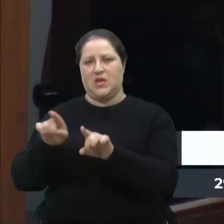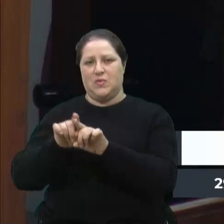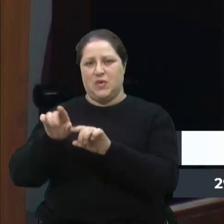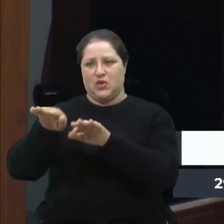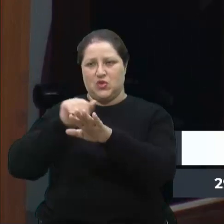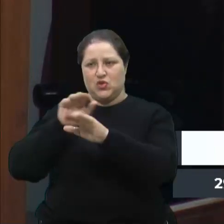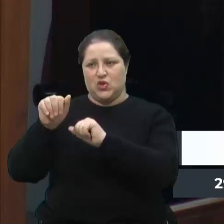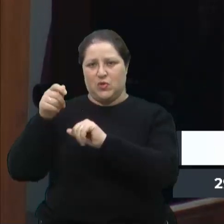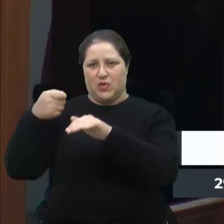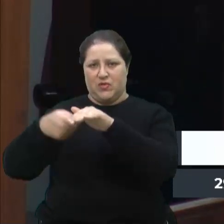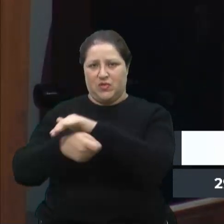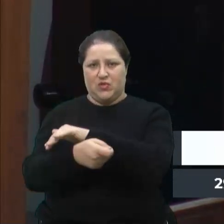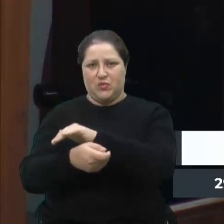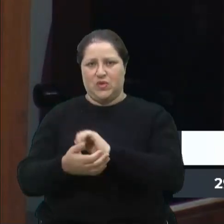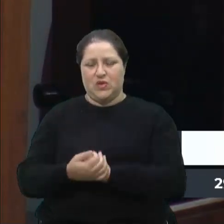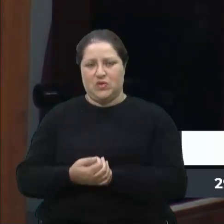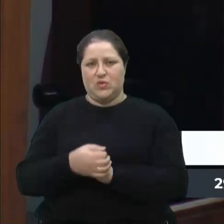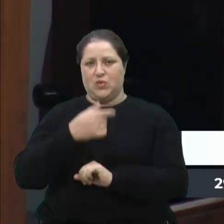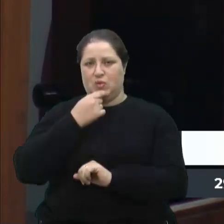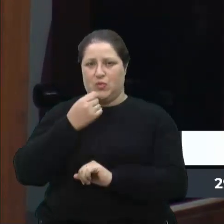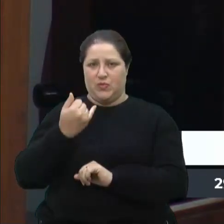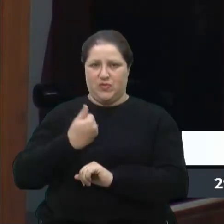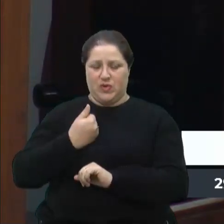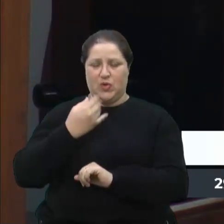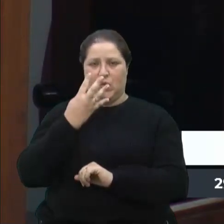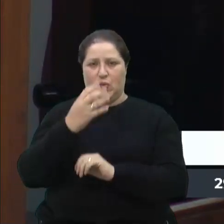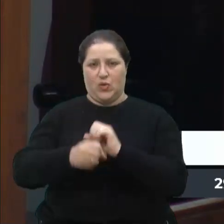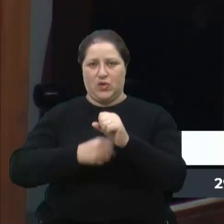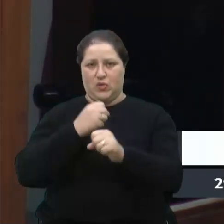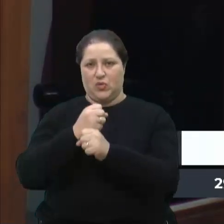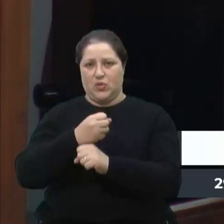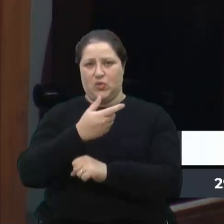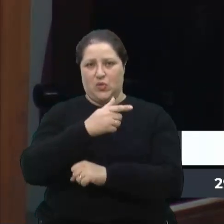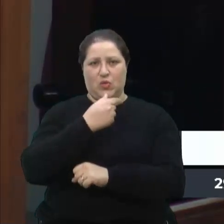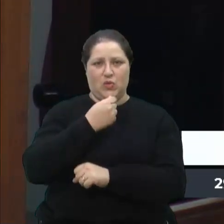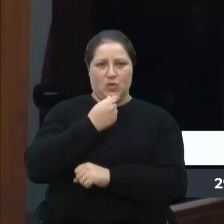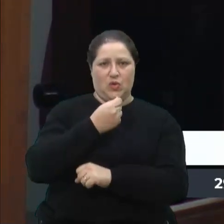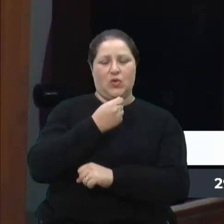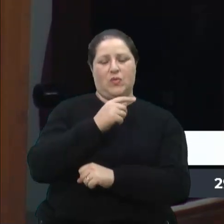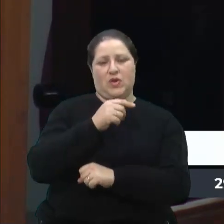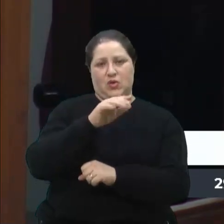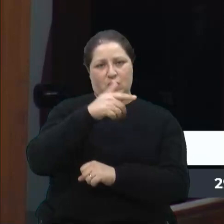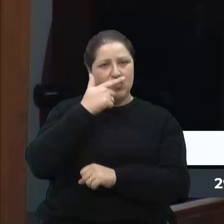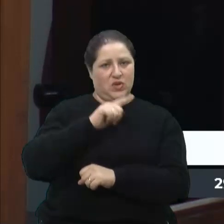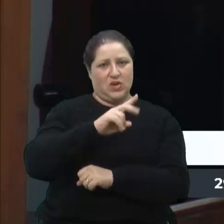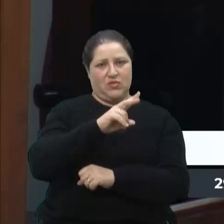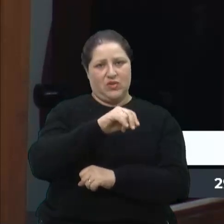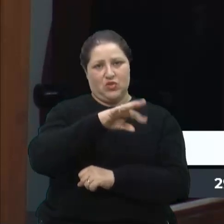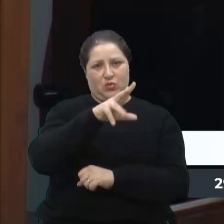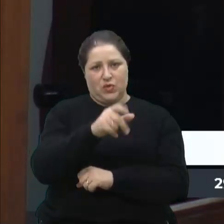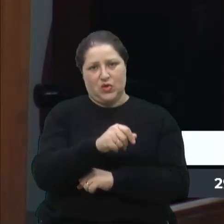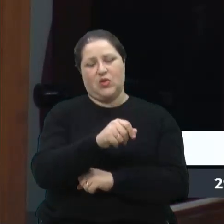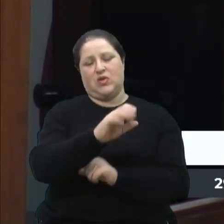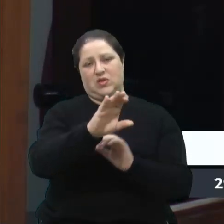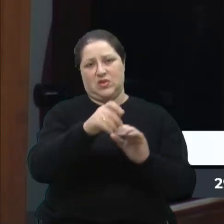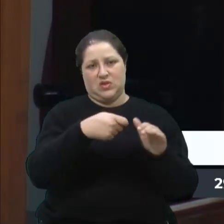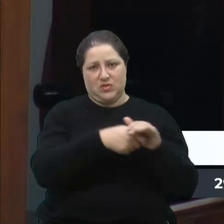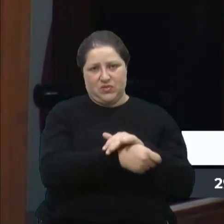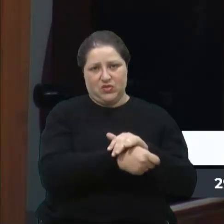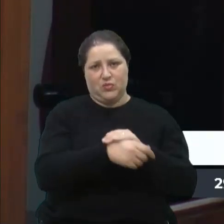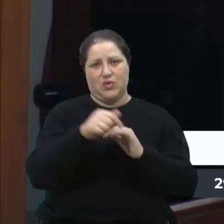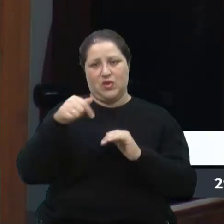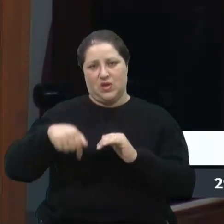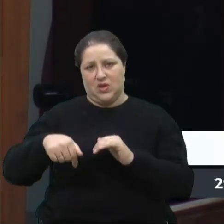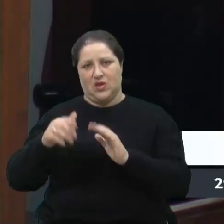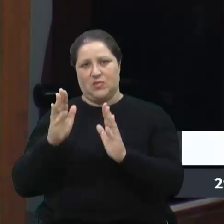investimentos. O Zema falou que nos 4 anos do Pimentel foi atraído 20 bilhões de investimentos no Estado de Minas. Na gestão dele,